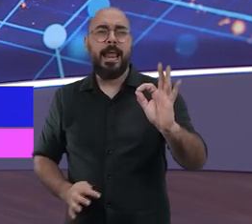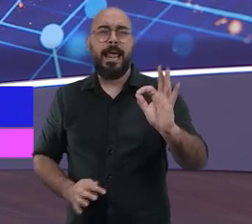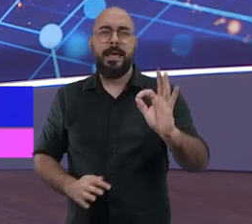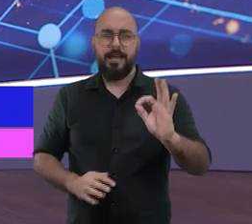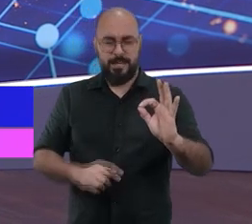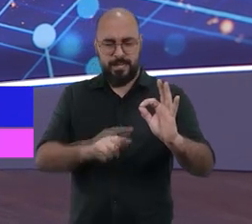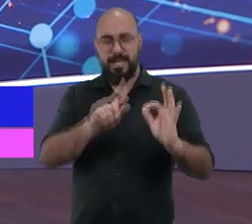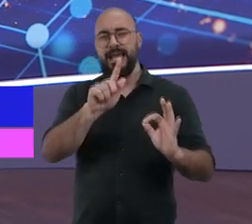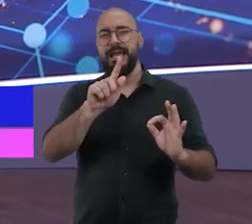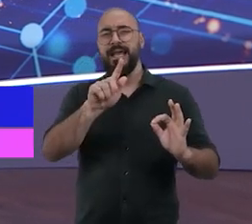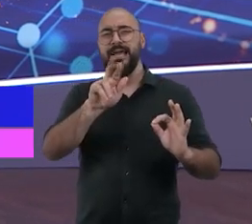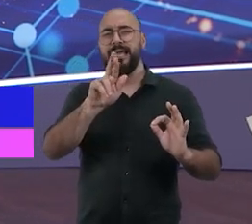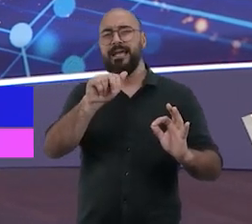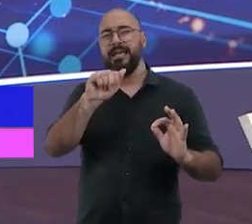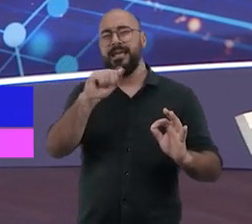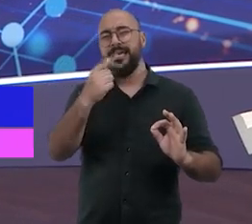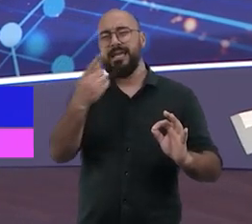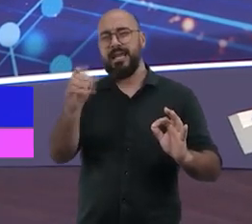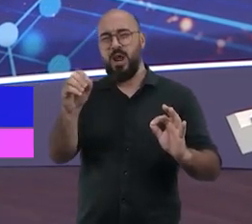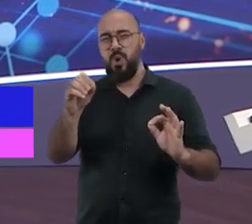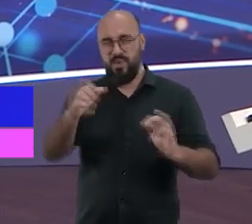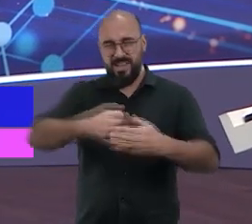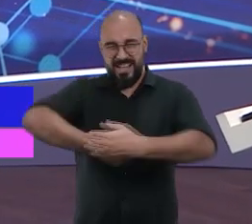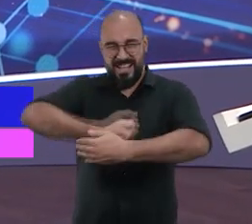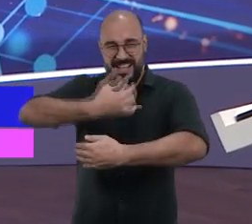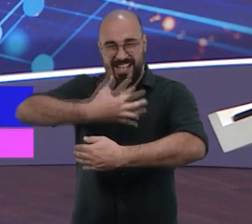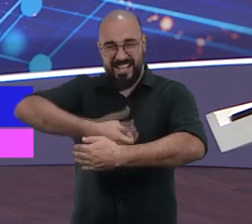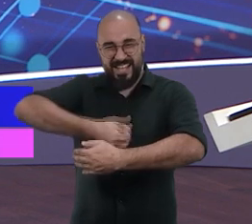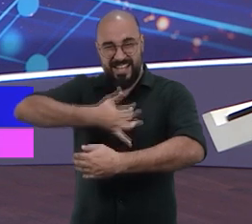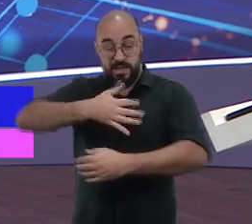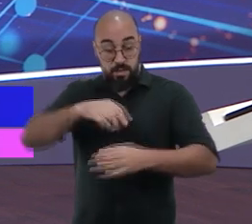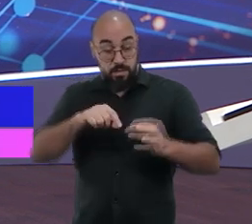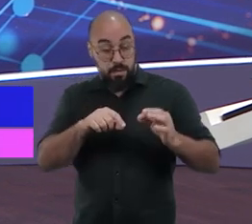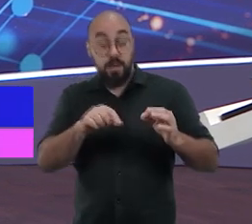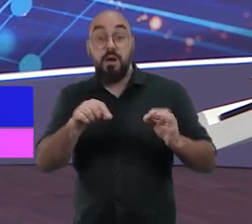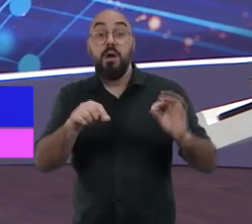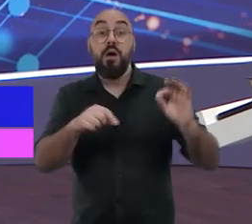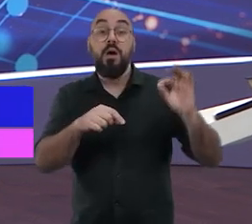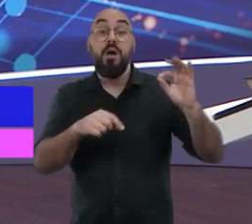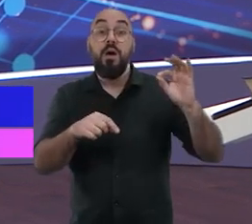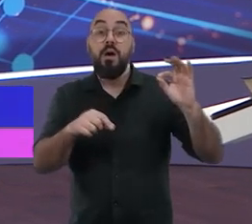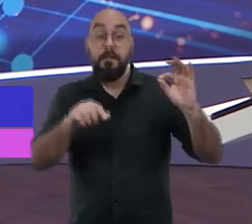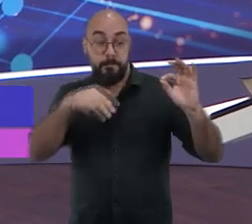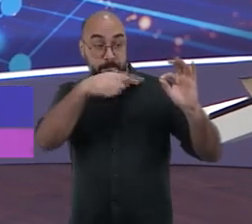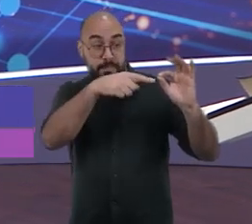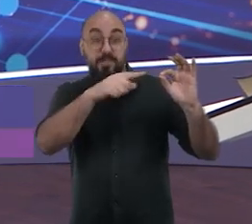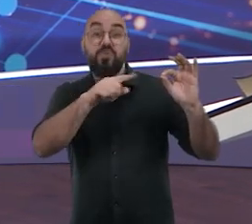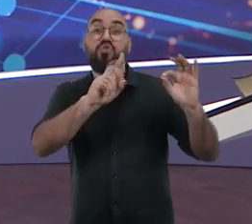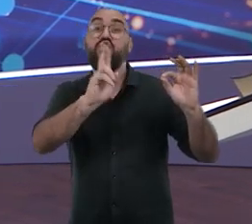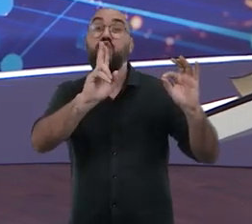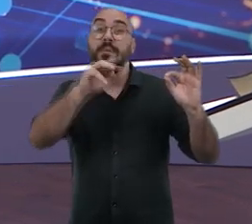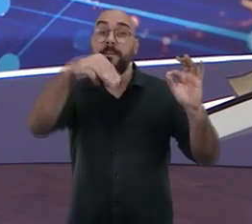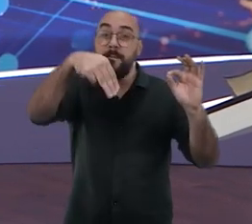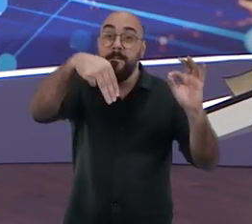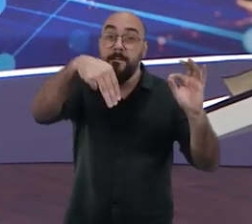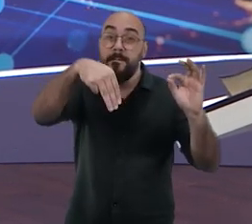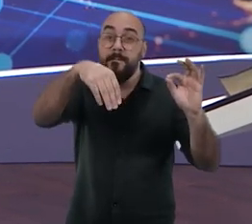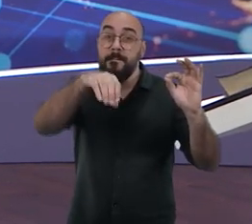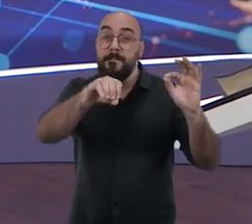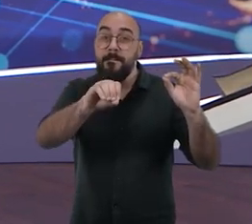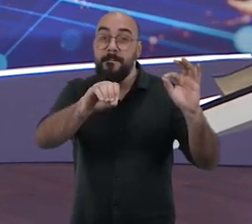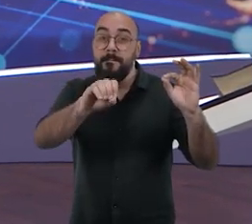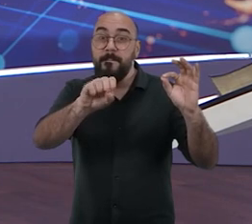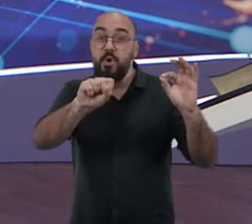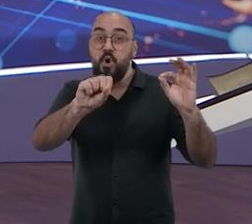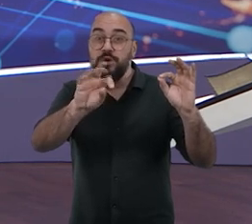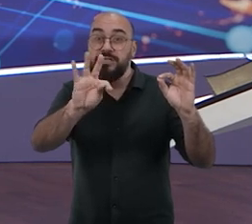Quando Jesus usa essa imagem do grão de mostarda, ou semente de mostarda, ele está dizendo que a